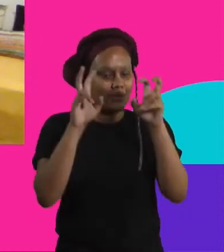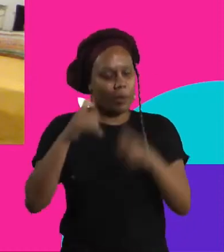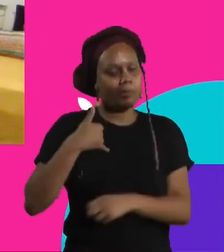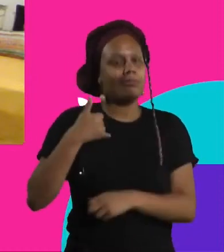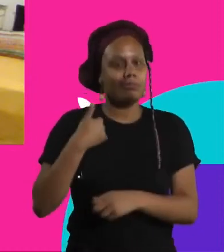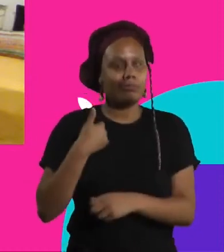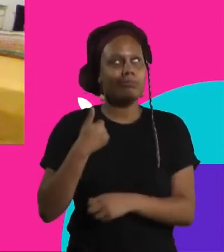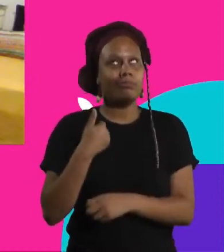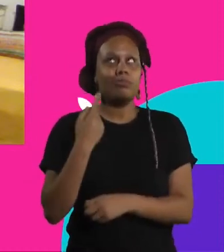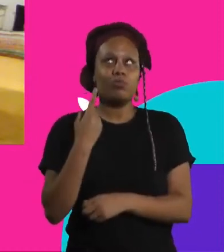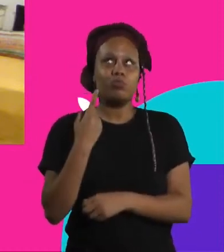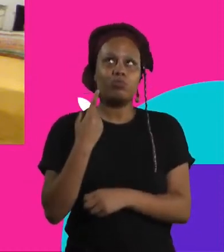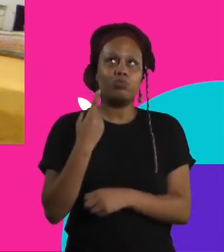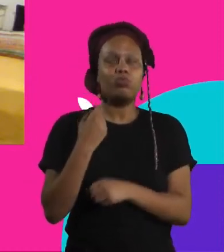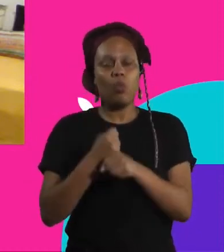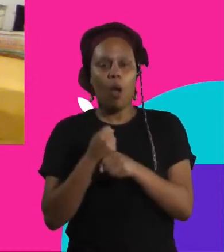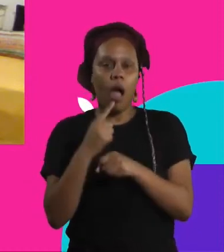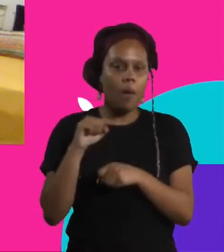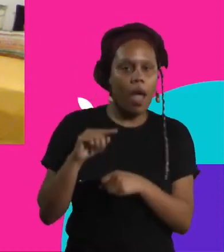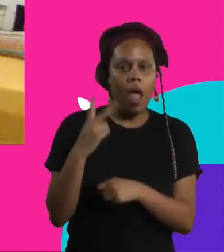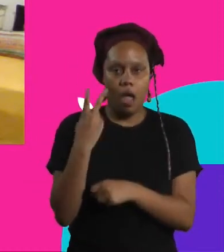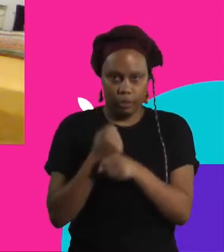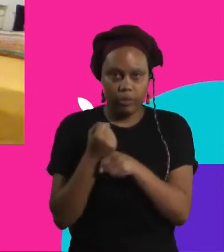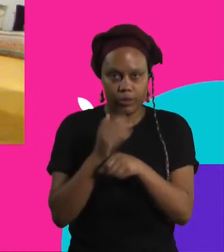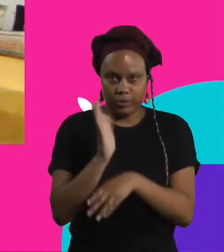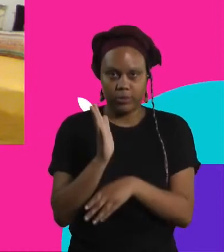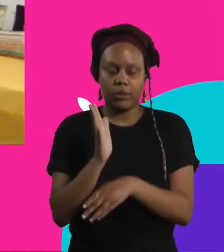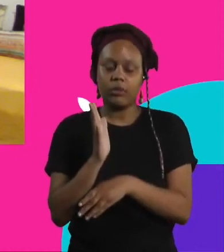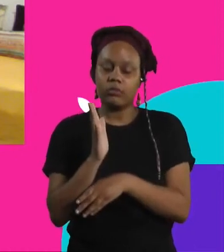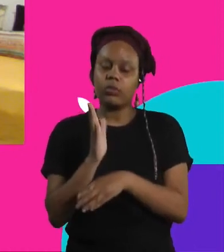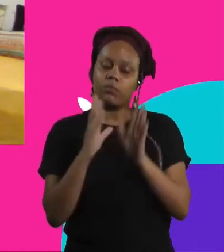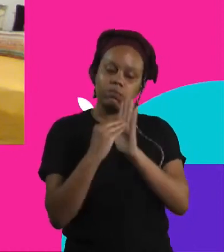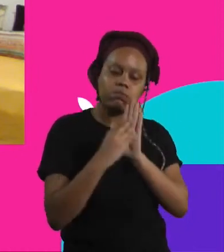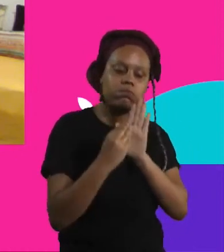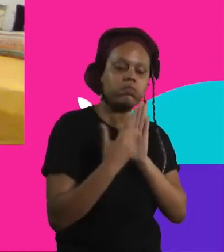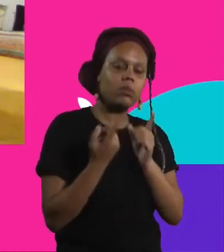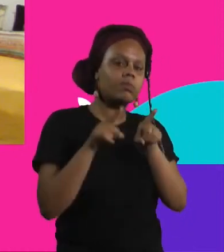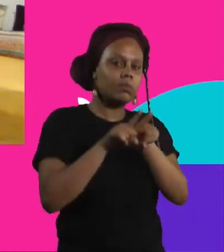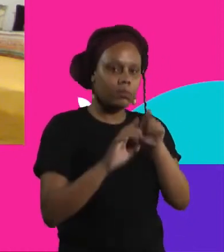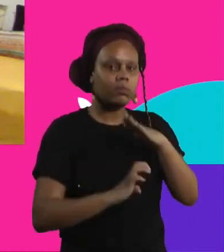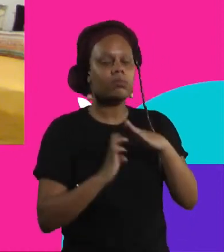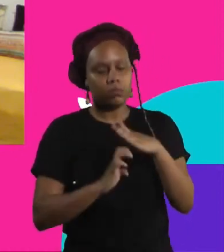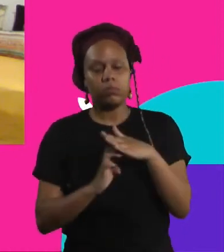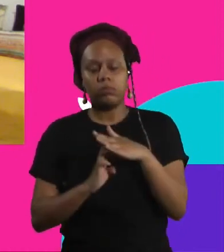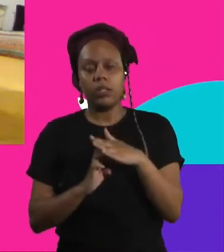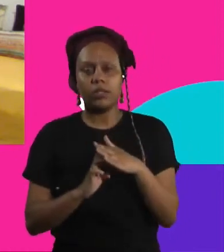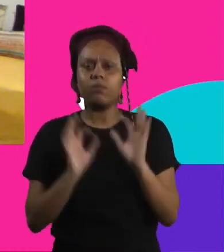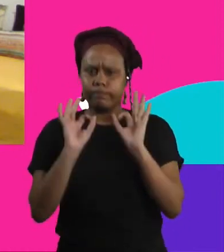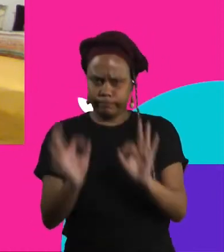meio, 2 para cá, a gente tem feito projetos com grandes empresas que têm dado muito certo e que têm feito